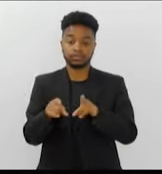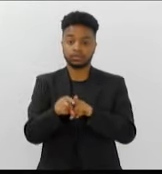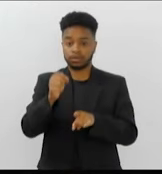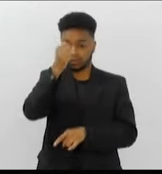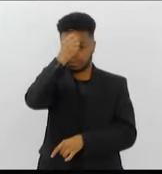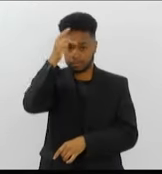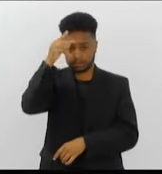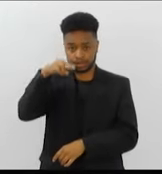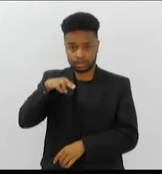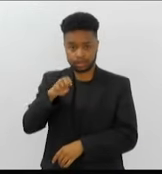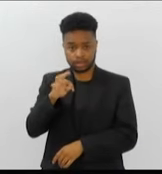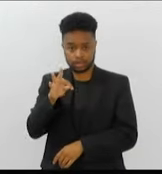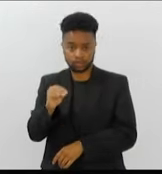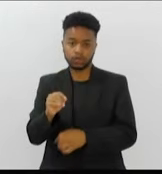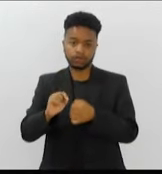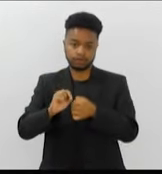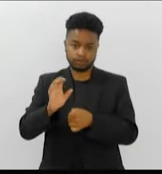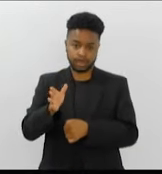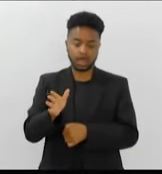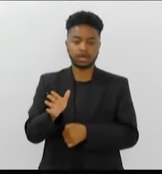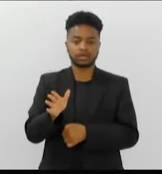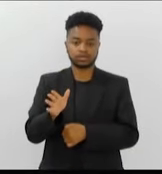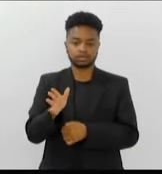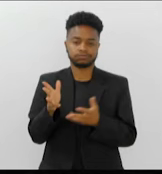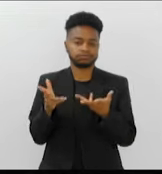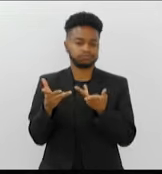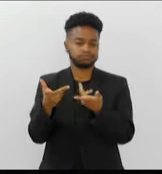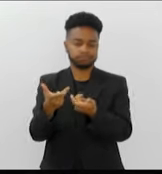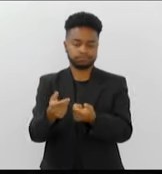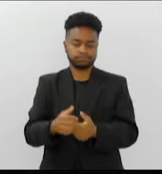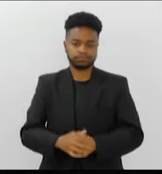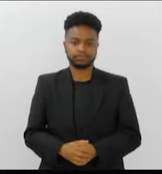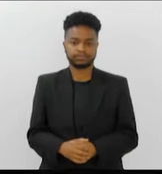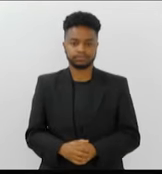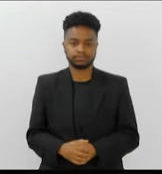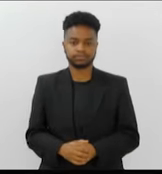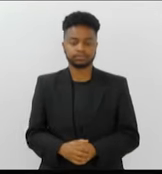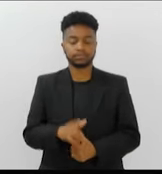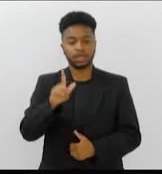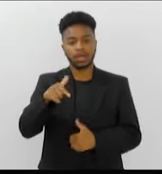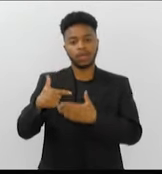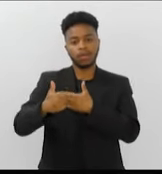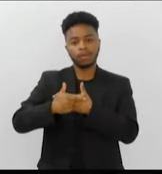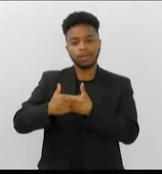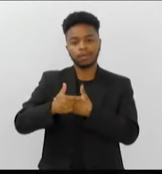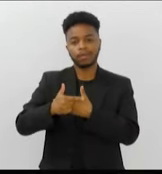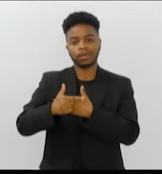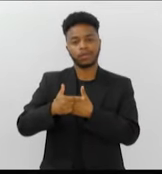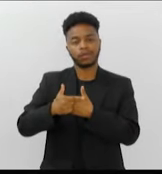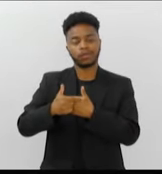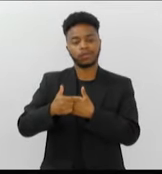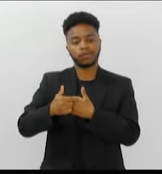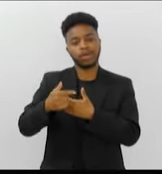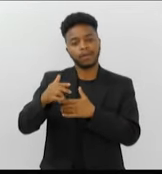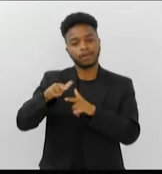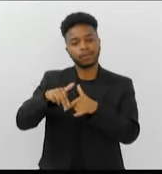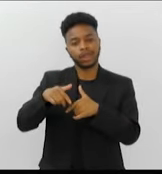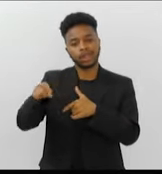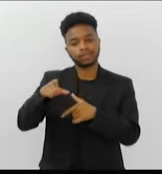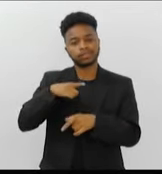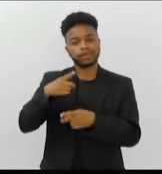Neto faz isso com maestria, função da sua paciência, da